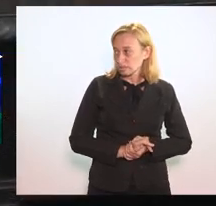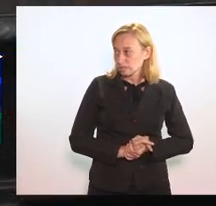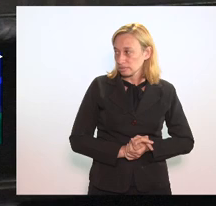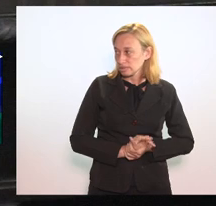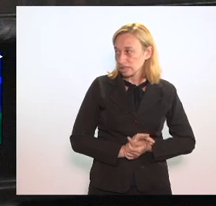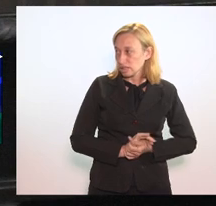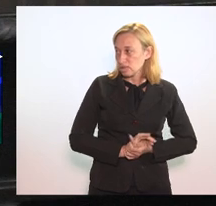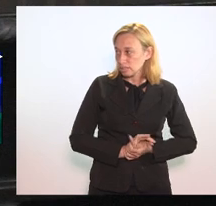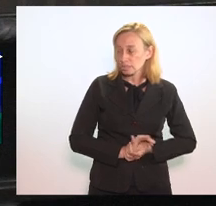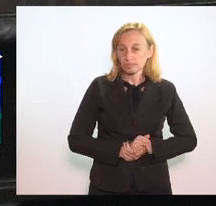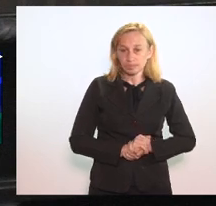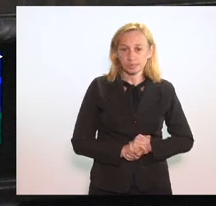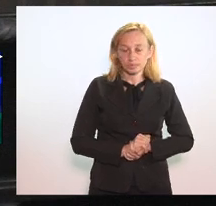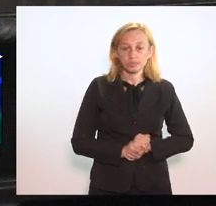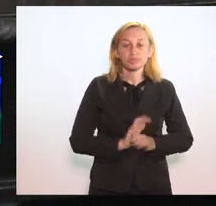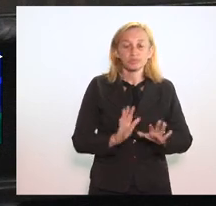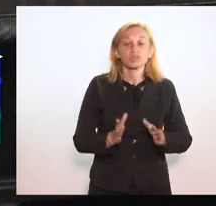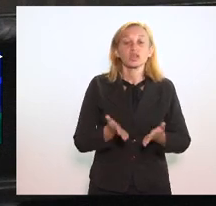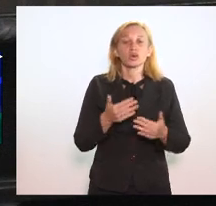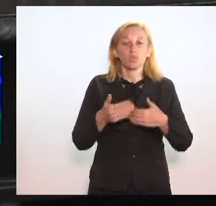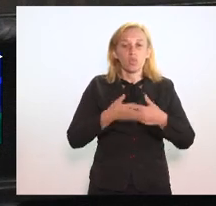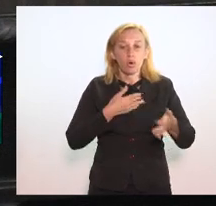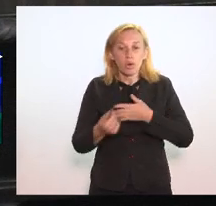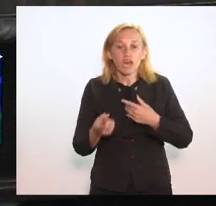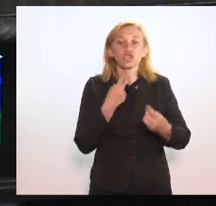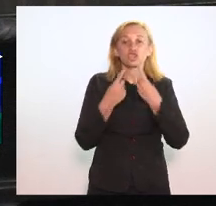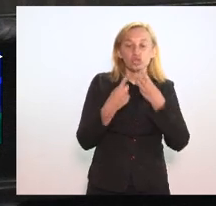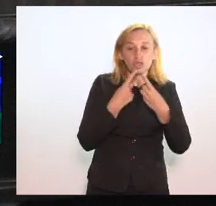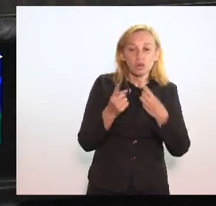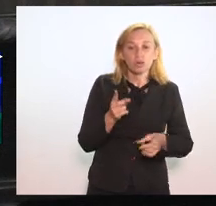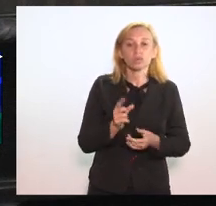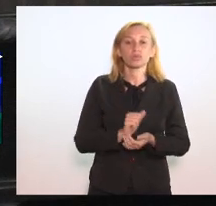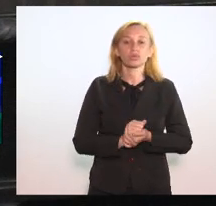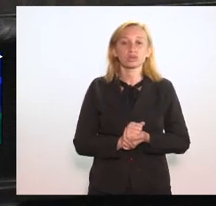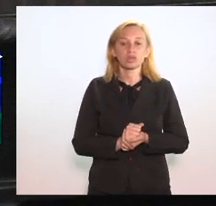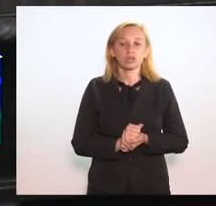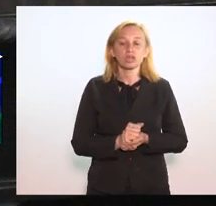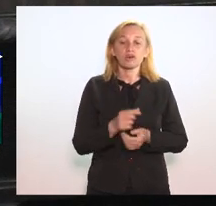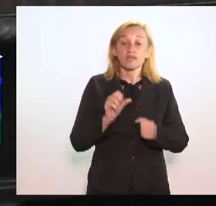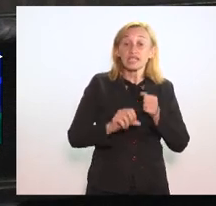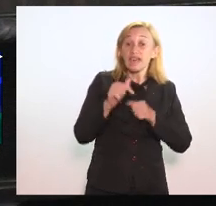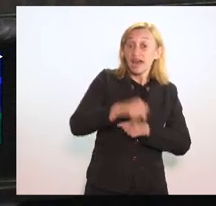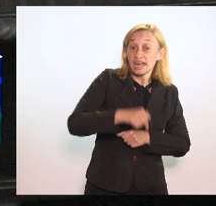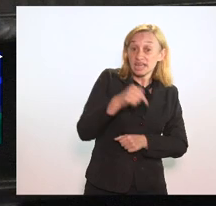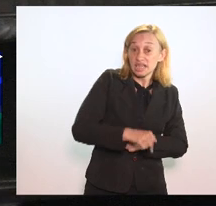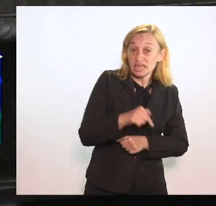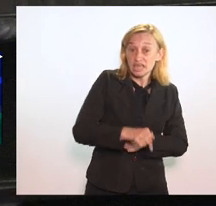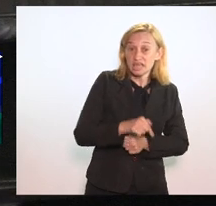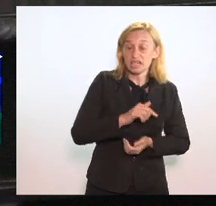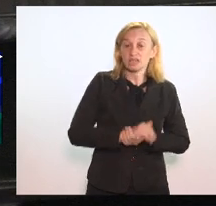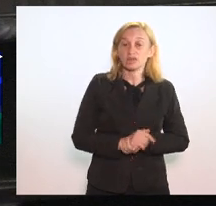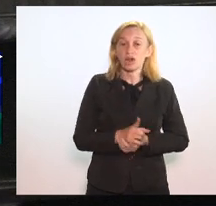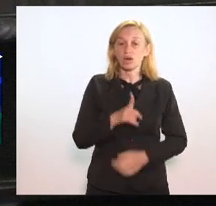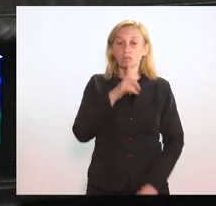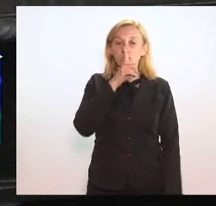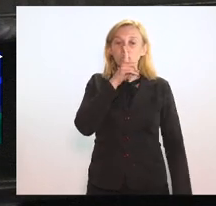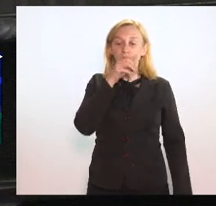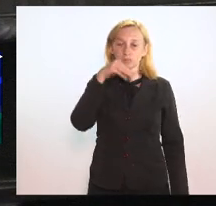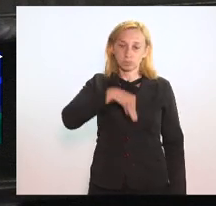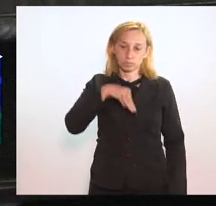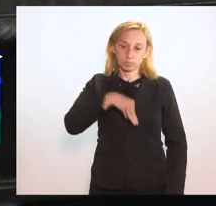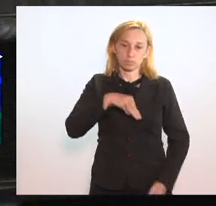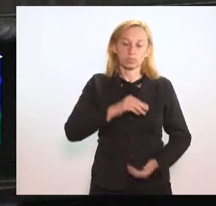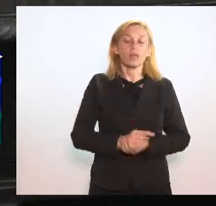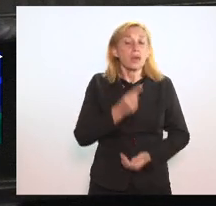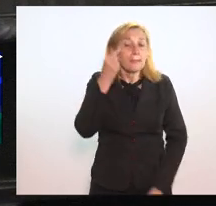que talvez antes de qualquer discussão o que nós devêssemos fazer aqui é um minuto de silêncio